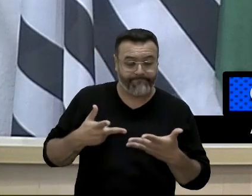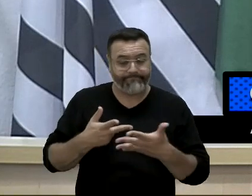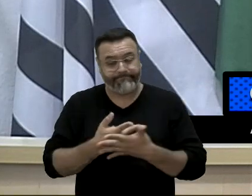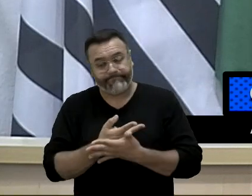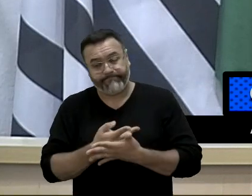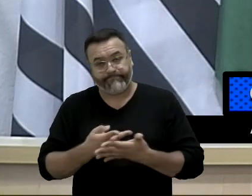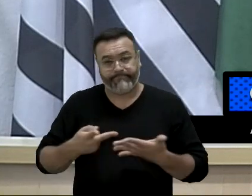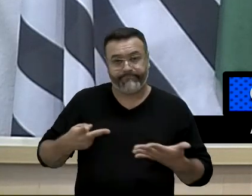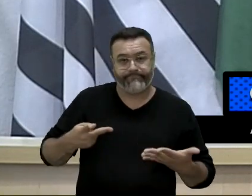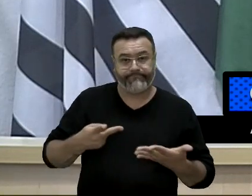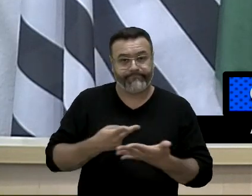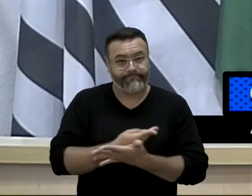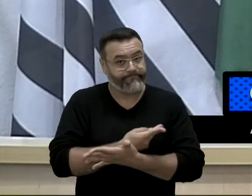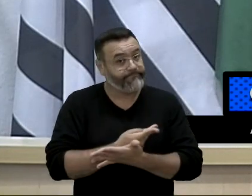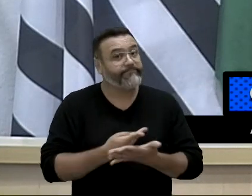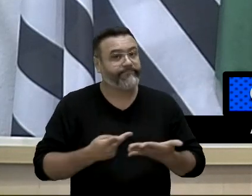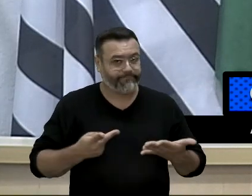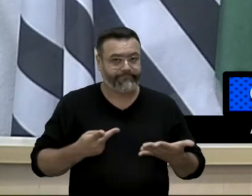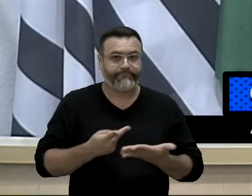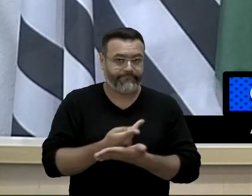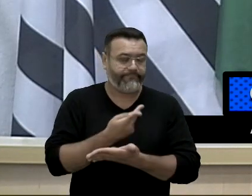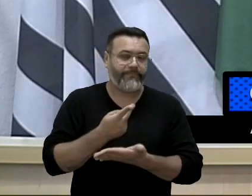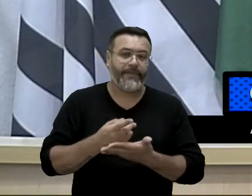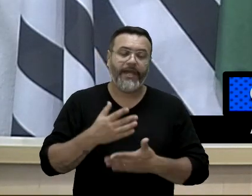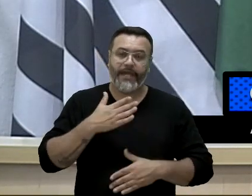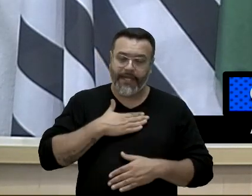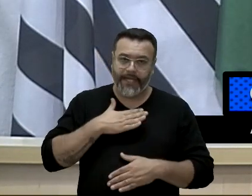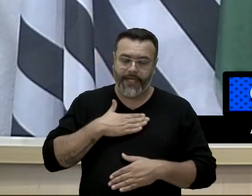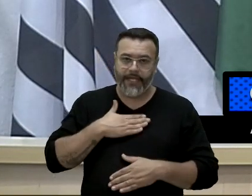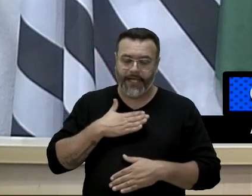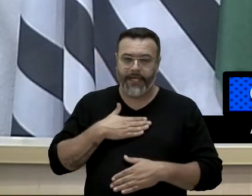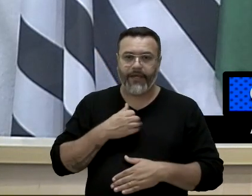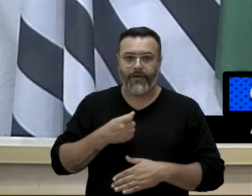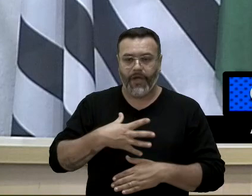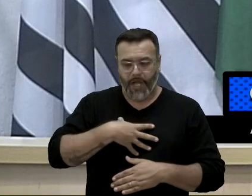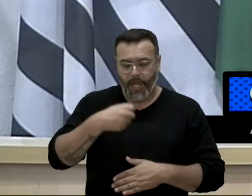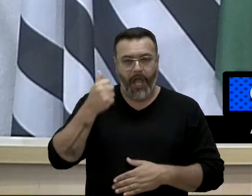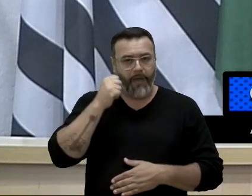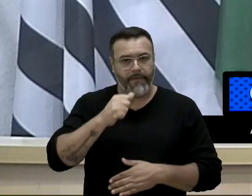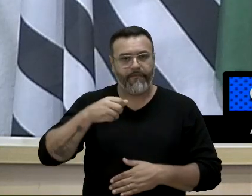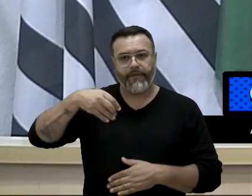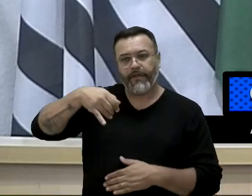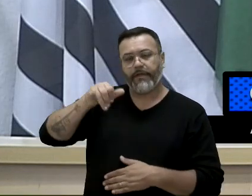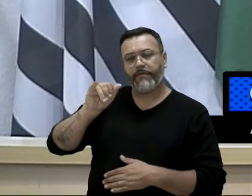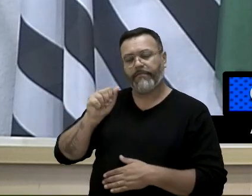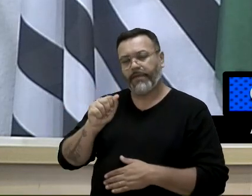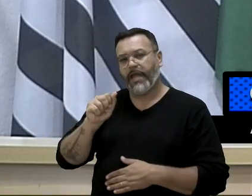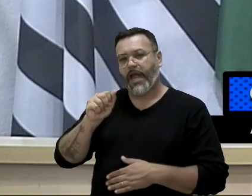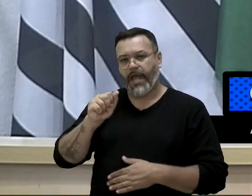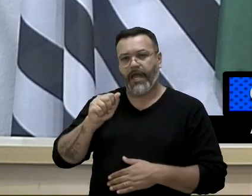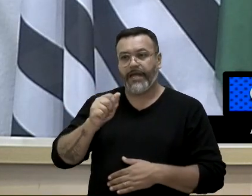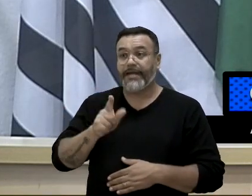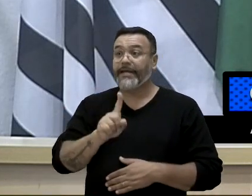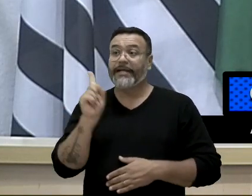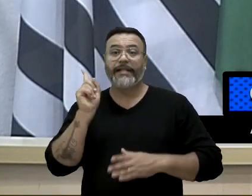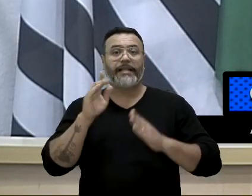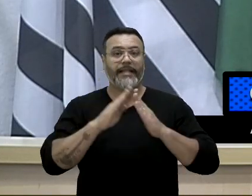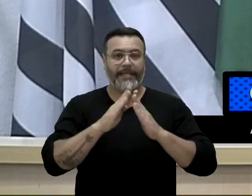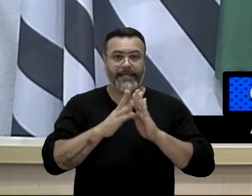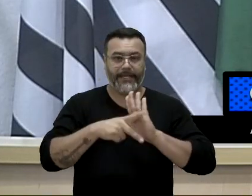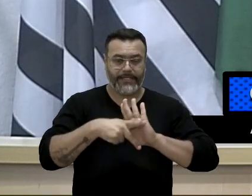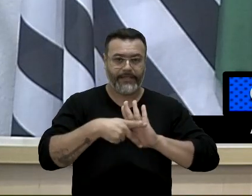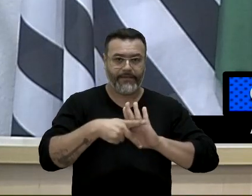também, eu tive a Mia em casa, num parto domiciliar planejado, com doula, com toda a rede